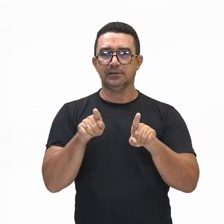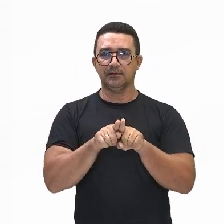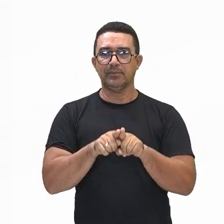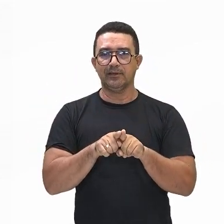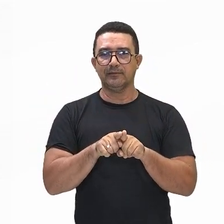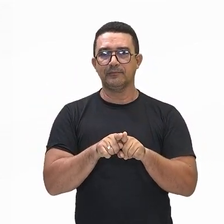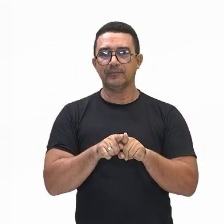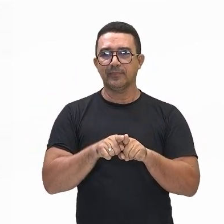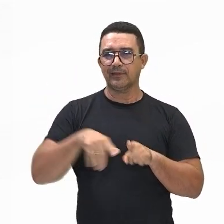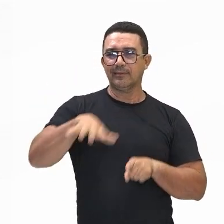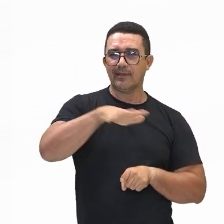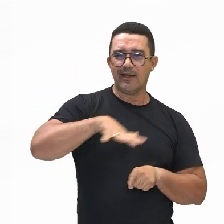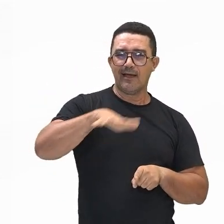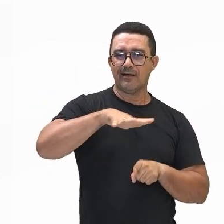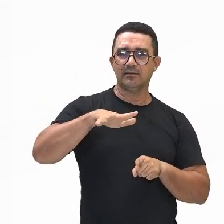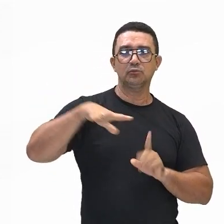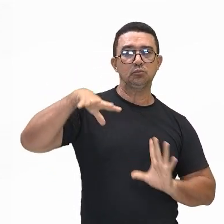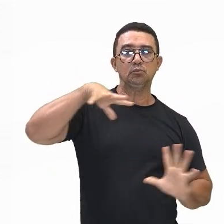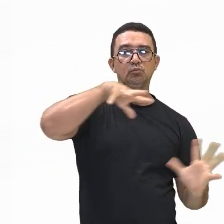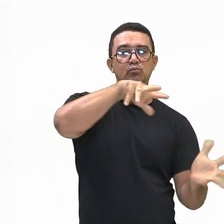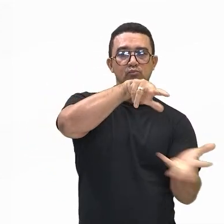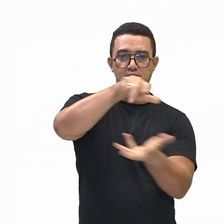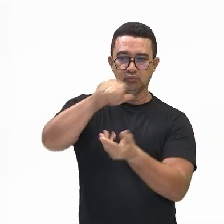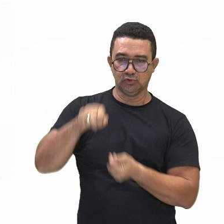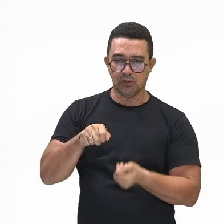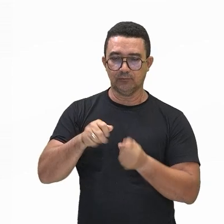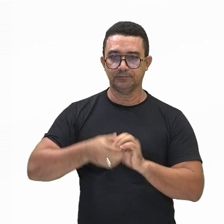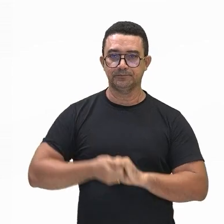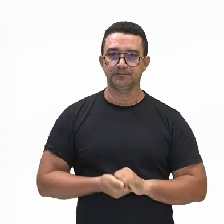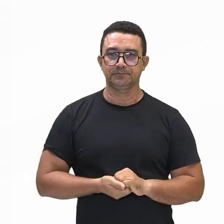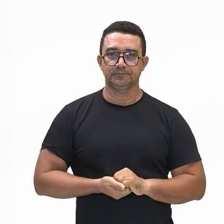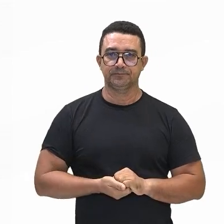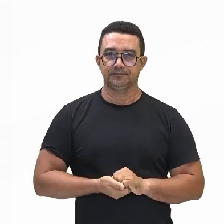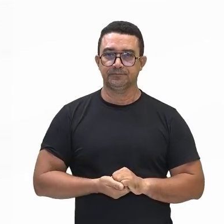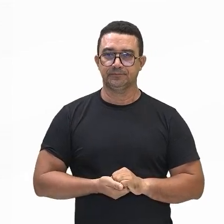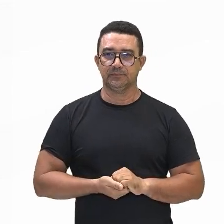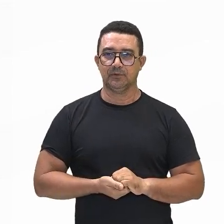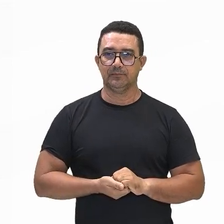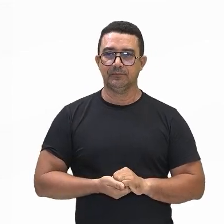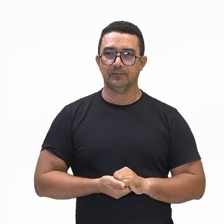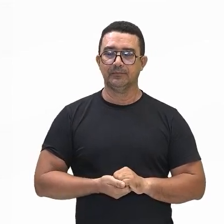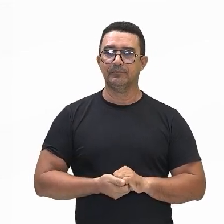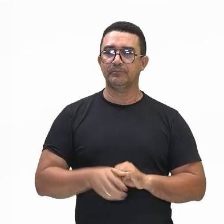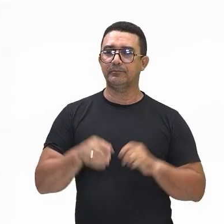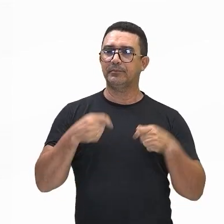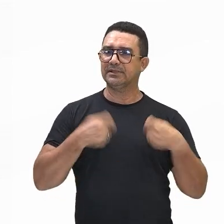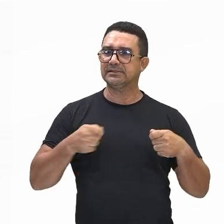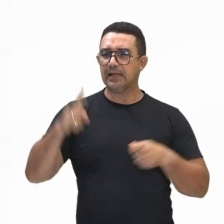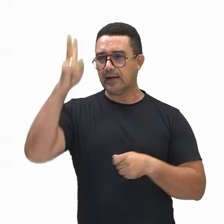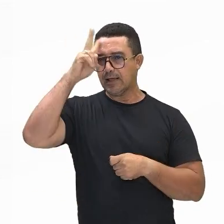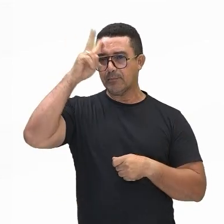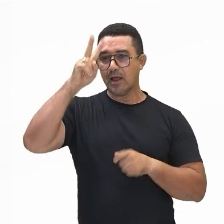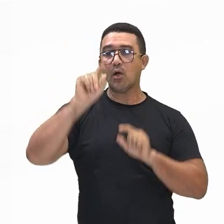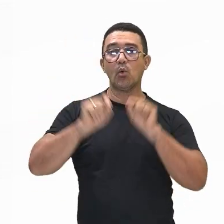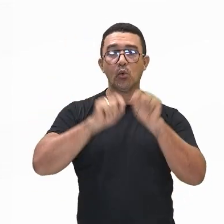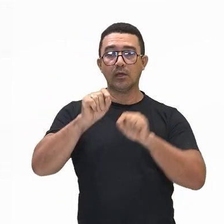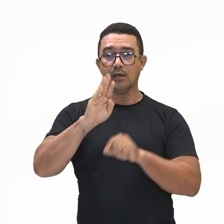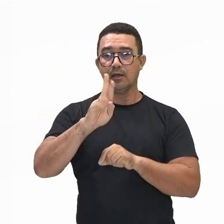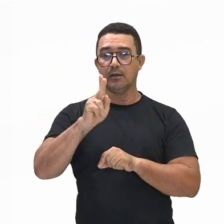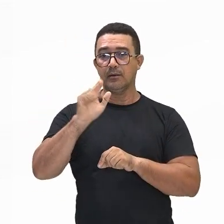cenário internacional, tá certo? Então, aí a gente tem que relembrar tanto a parte do BRICS também como o